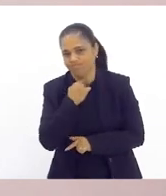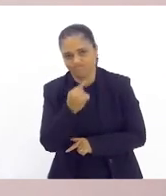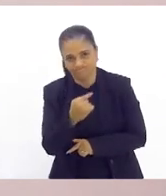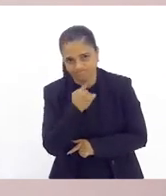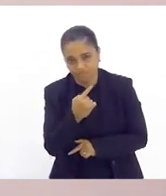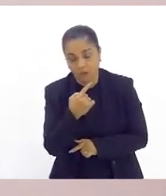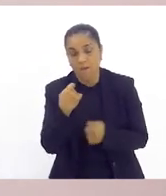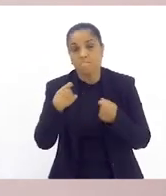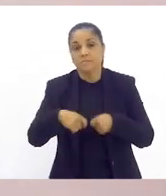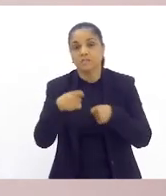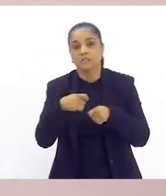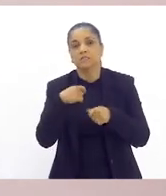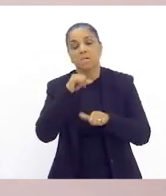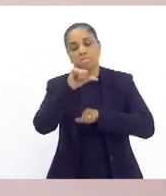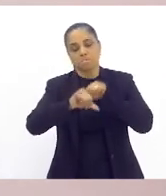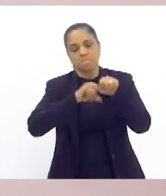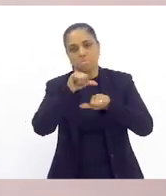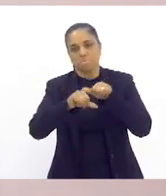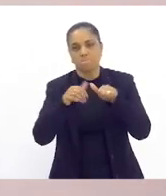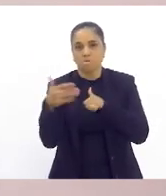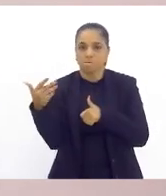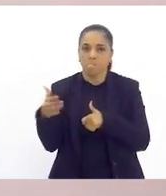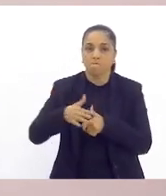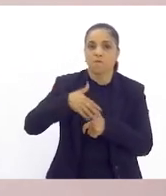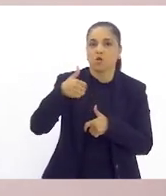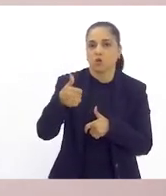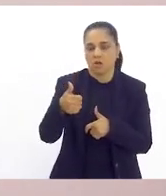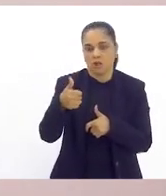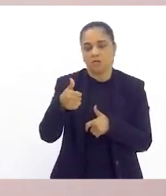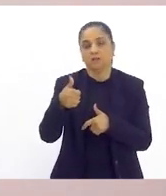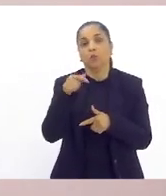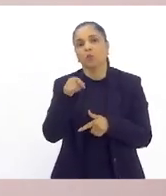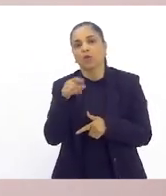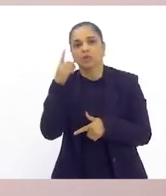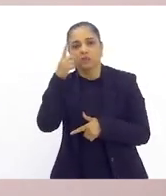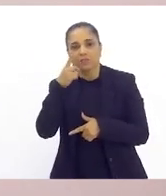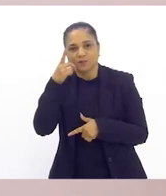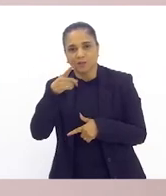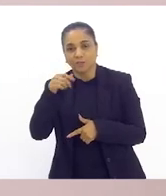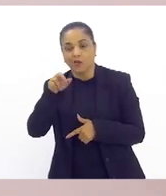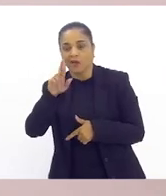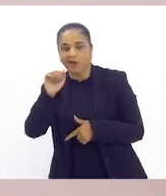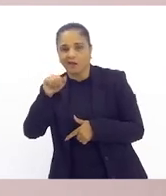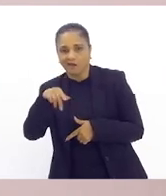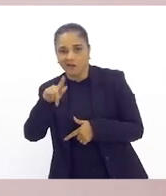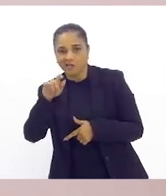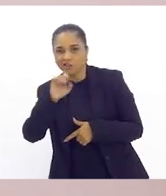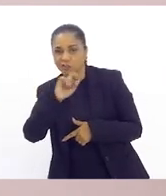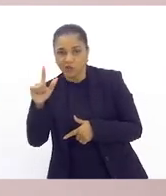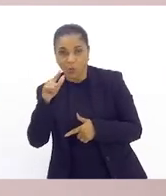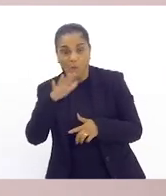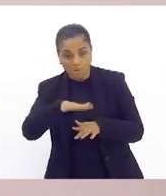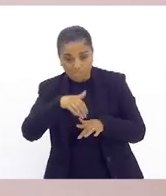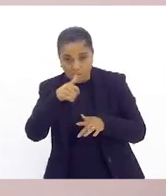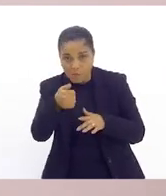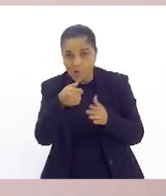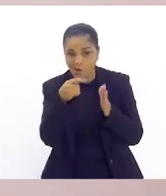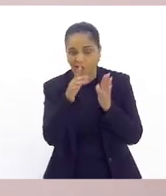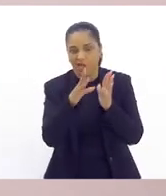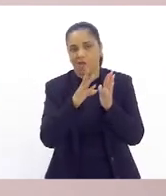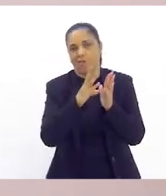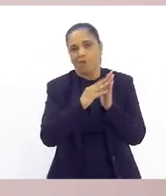adequar E aí o deputado Thiago Rangel adequar significa o seguinte a gente buscar a sensibilidade